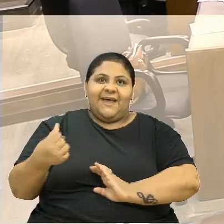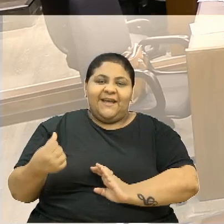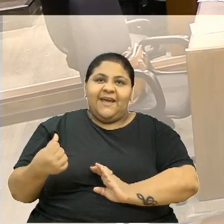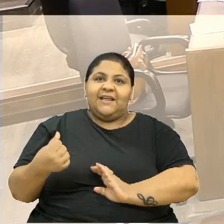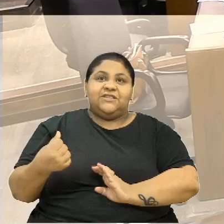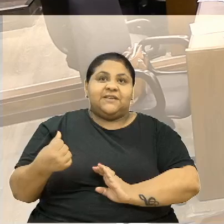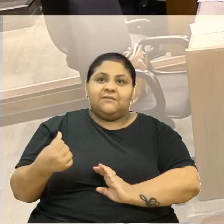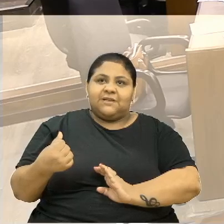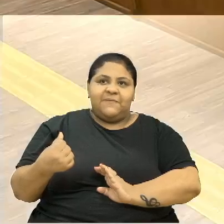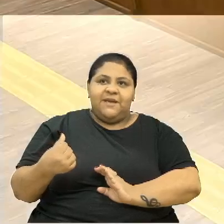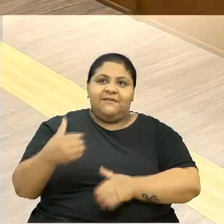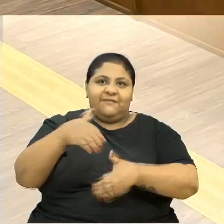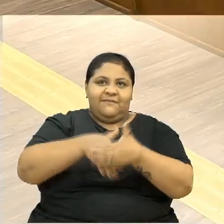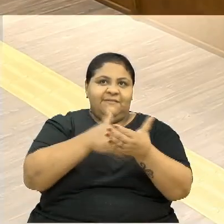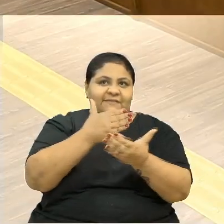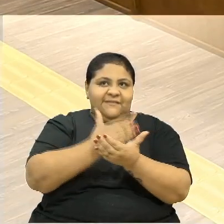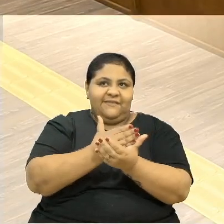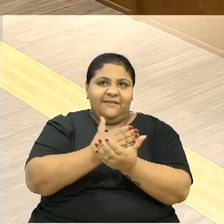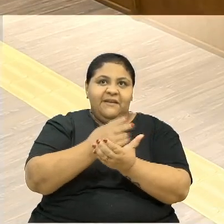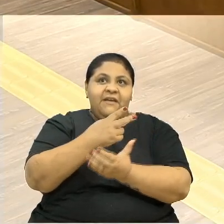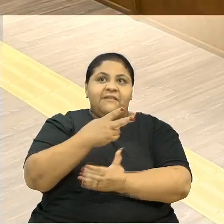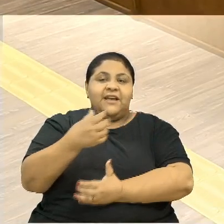216/2024, contido no processo número